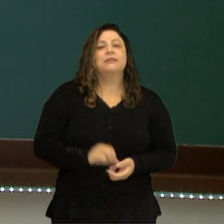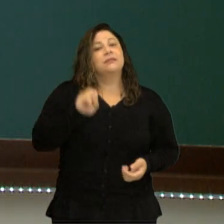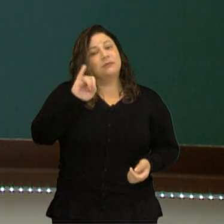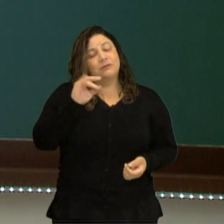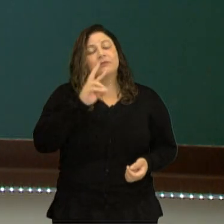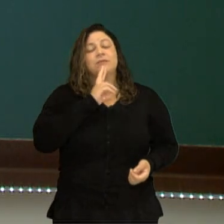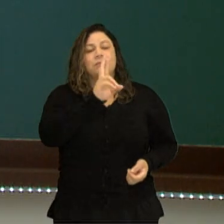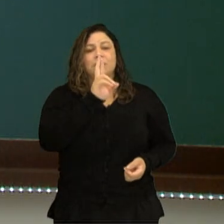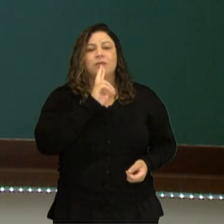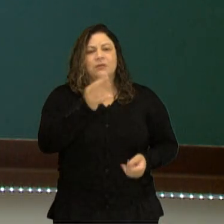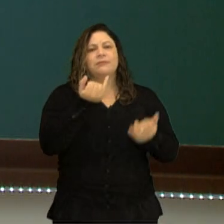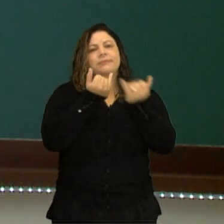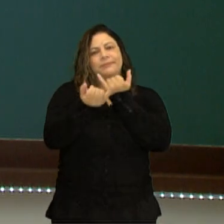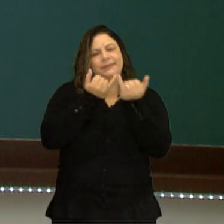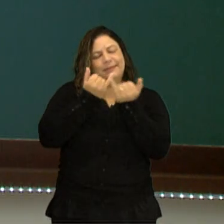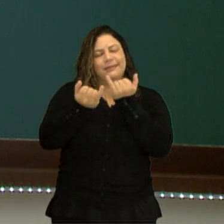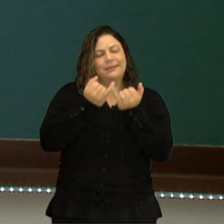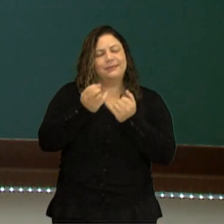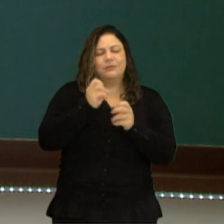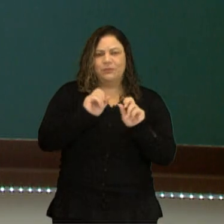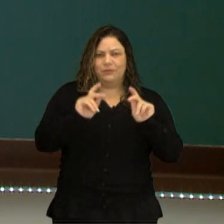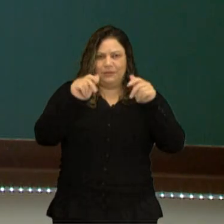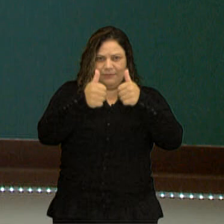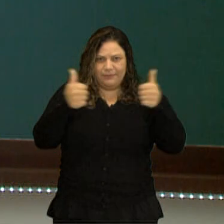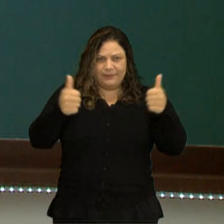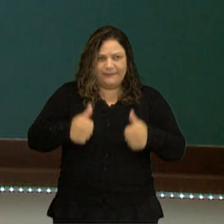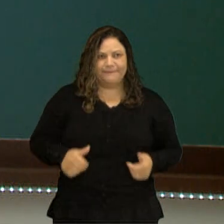resposta similar a essa, está ok.